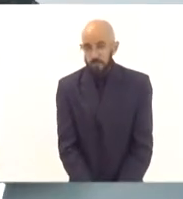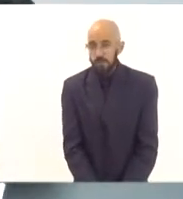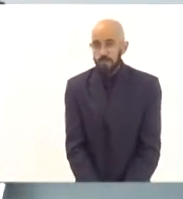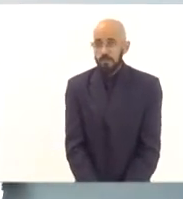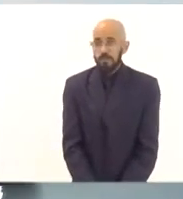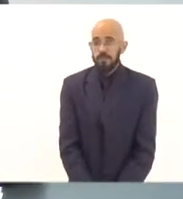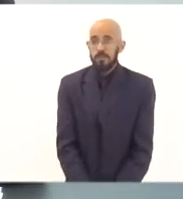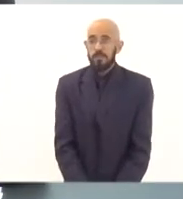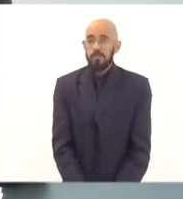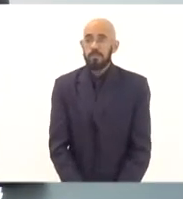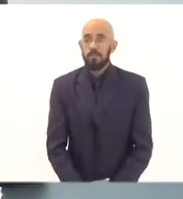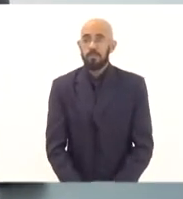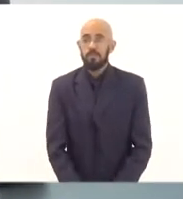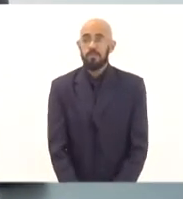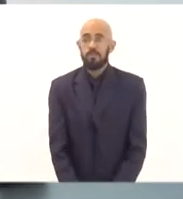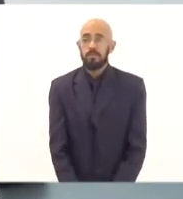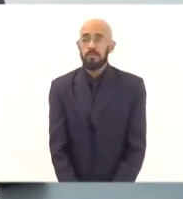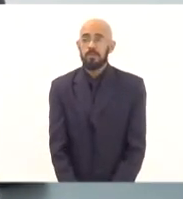vontade